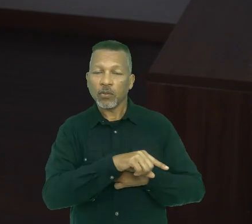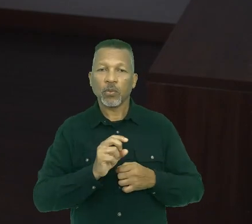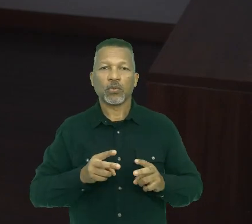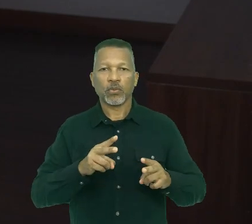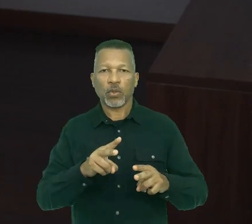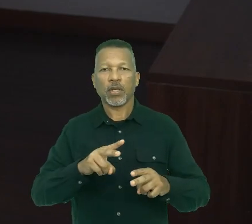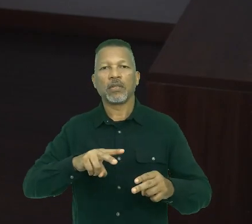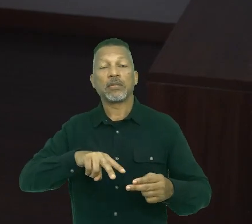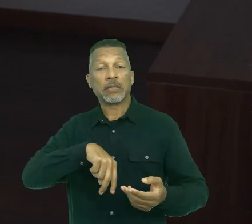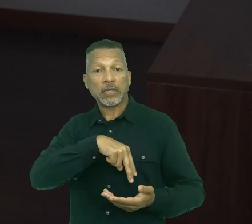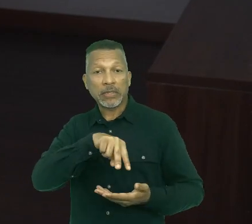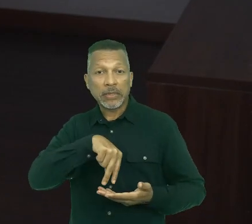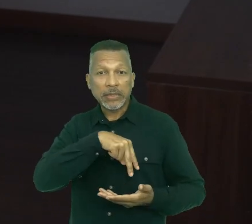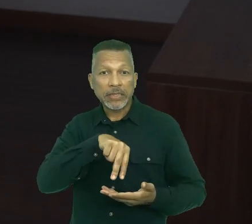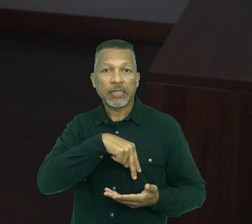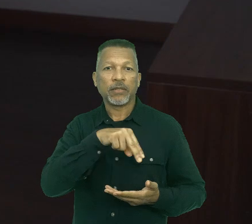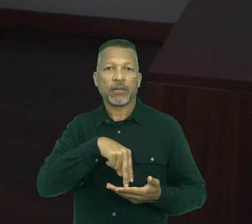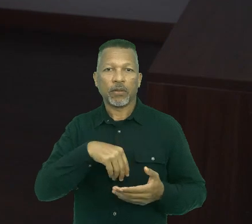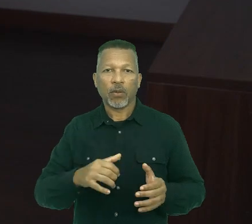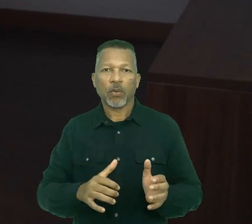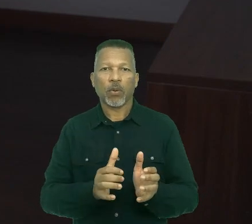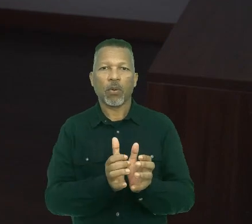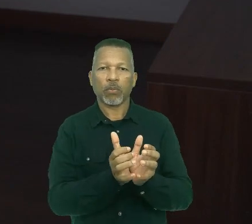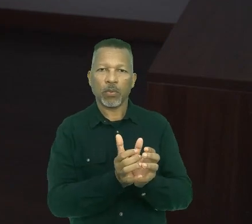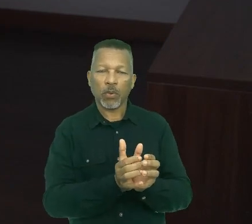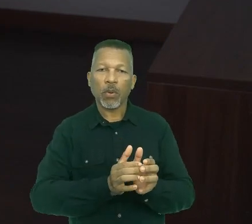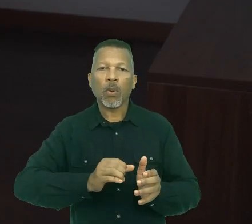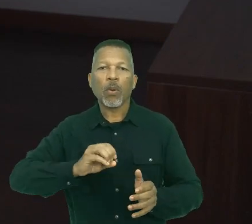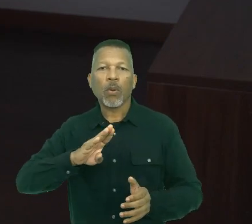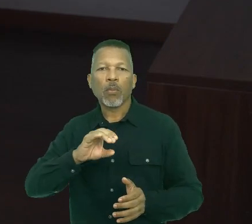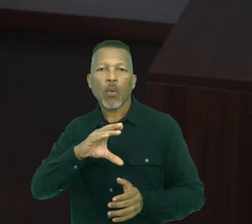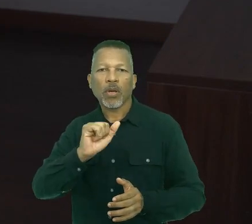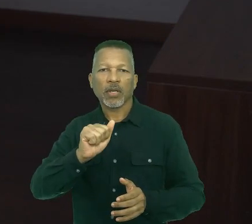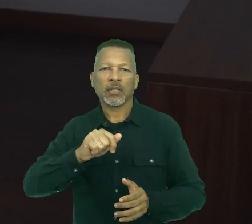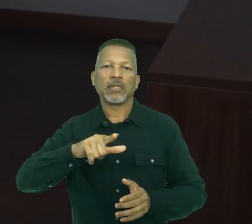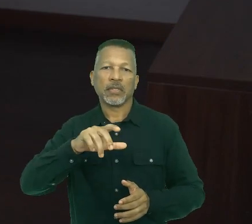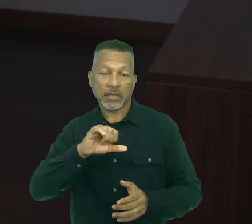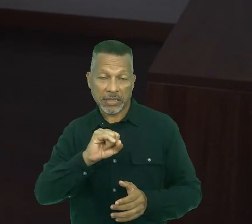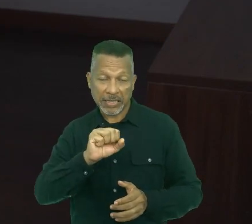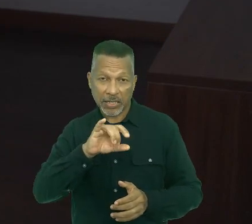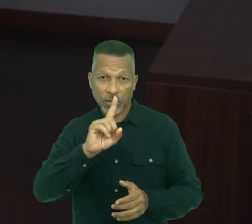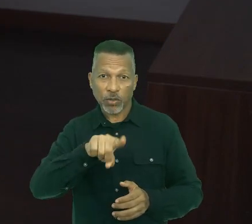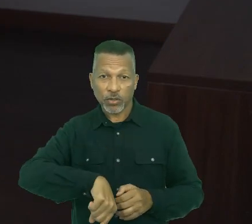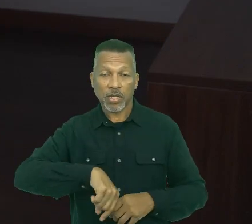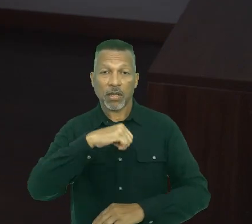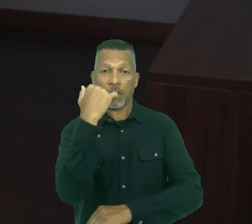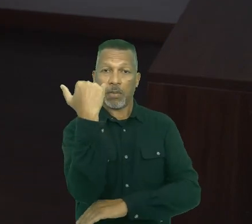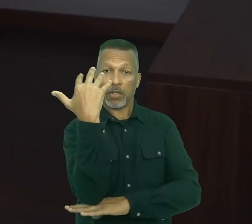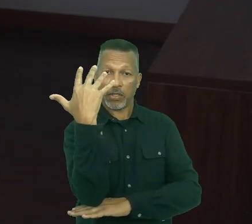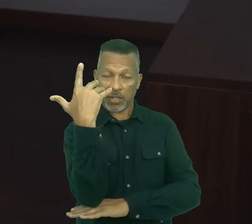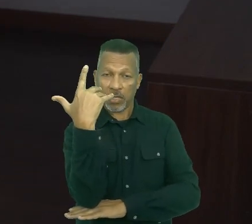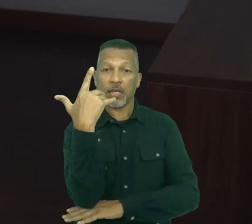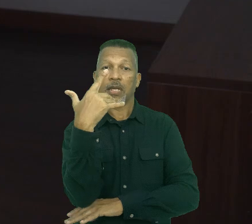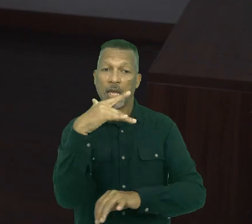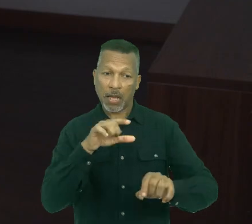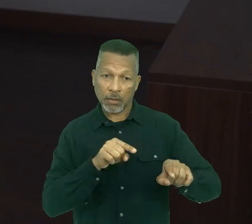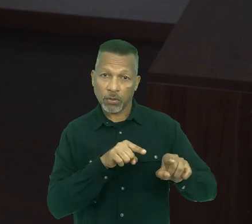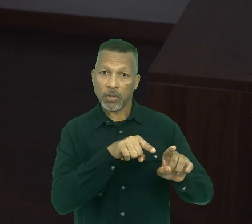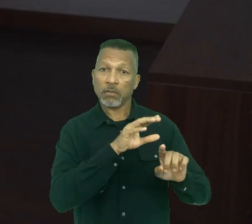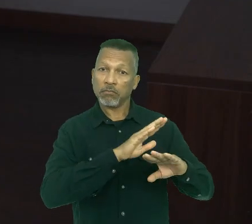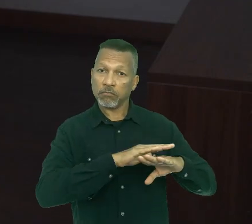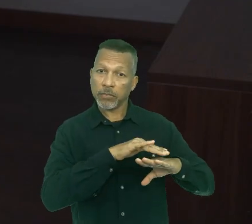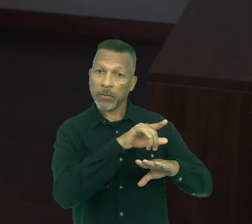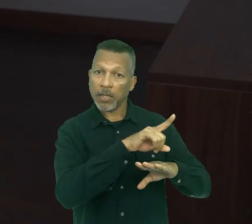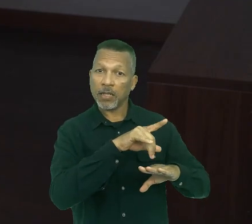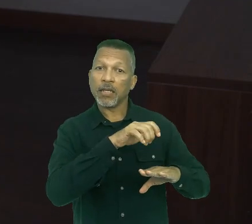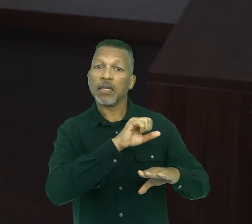um grupo da Academia Alguim, chamava Grupo Boca de Cena da Academia Alguim de Ipatinga, abraçado pela Dona Zélia Alguim, que já há